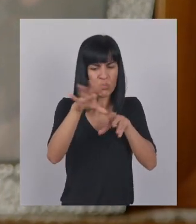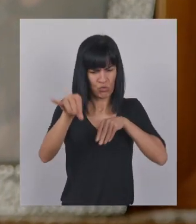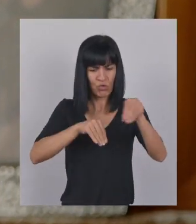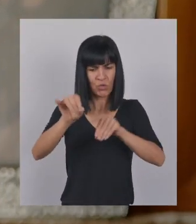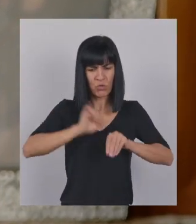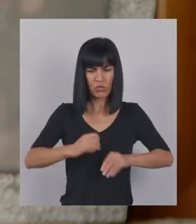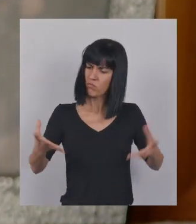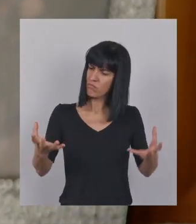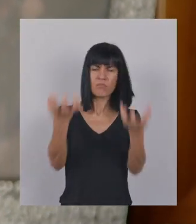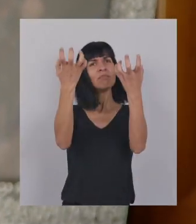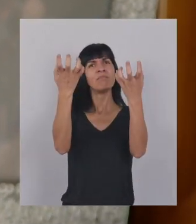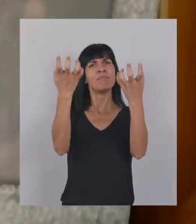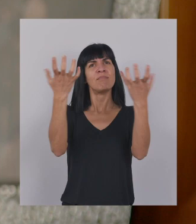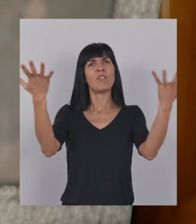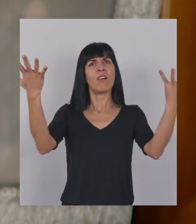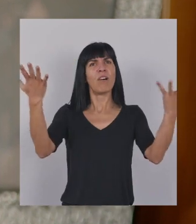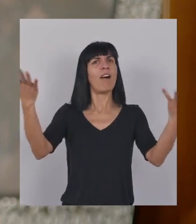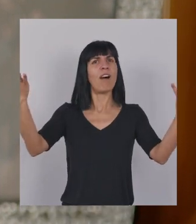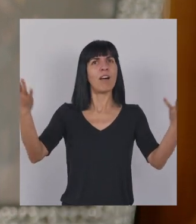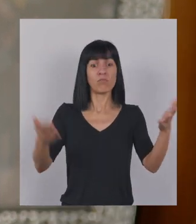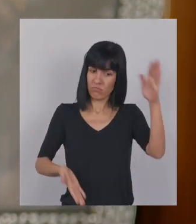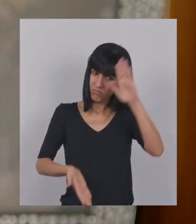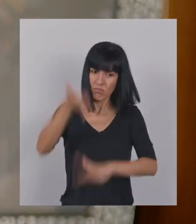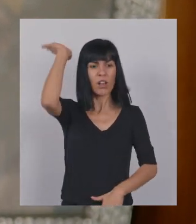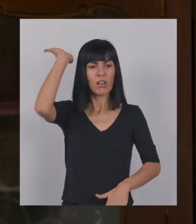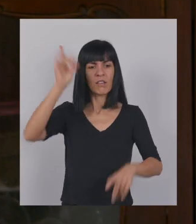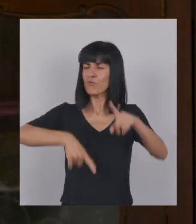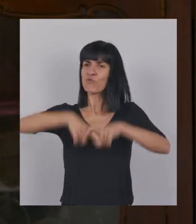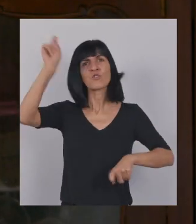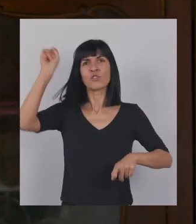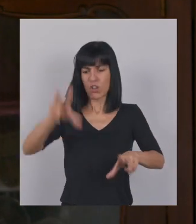tamanho os meus jogadores é assim ó